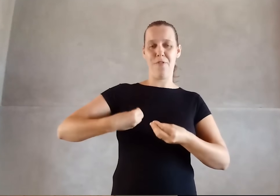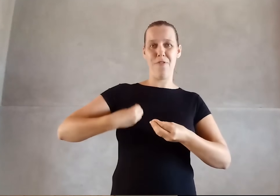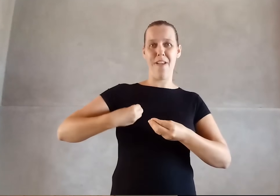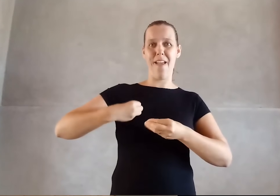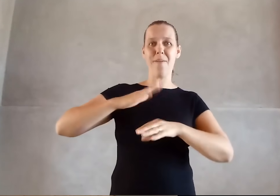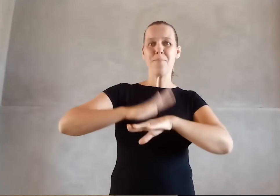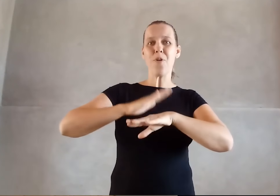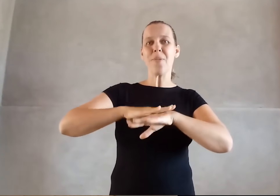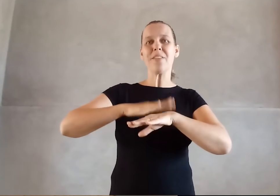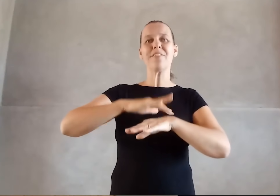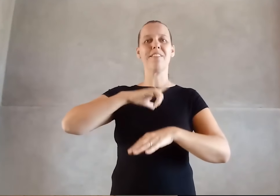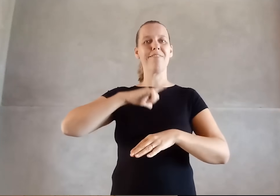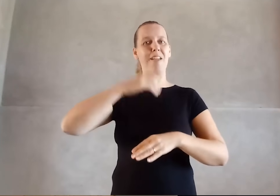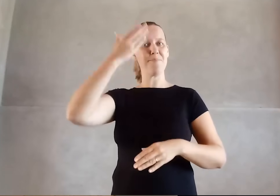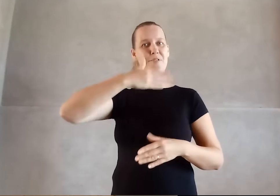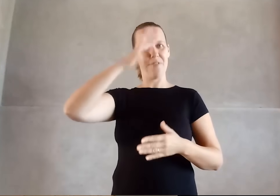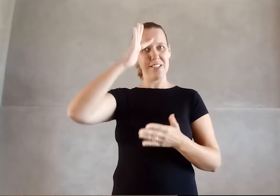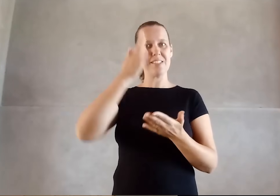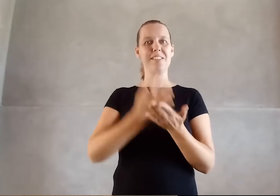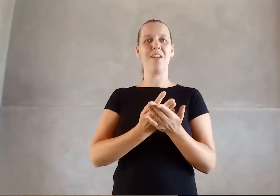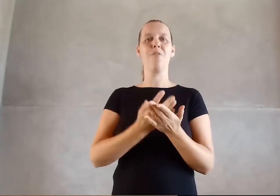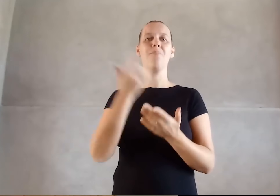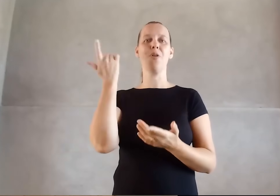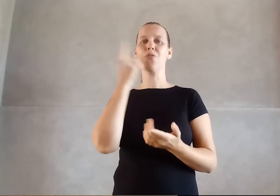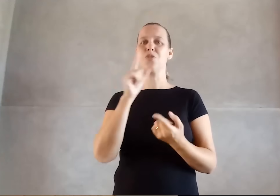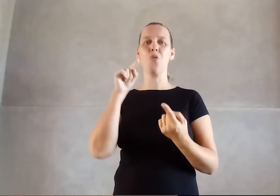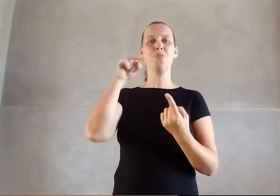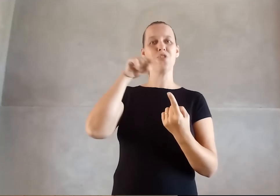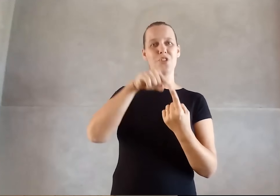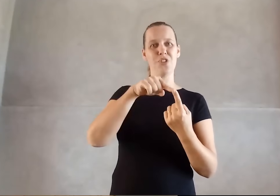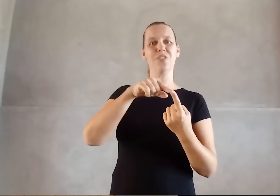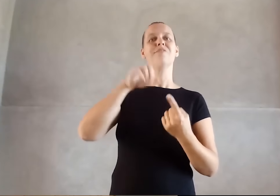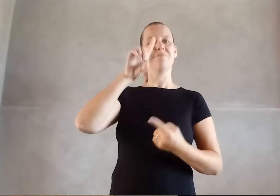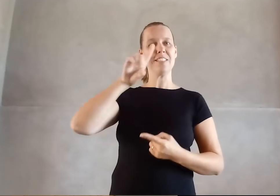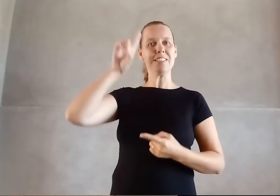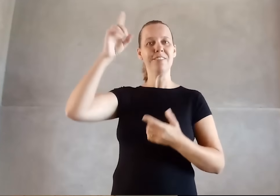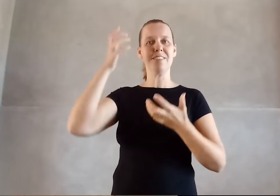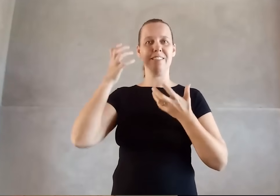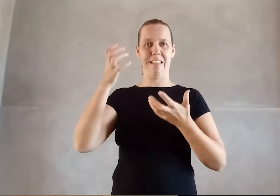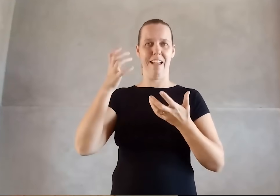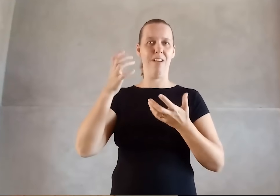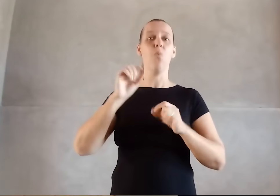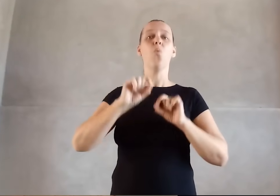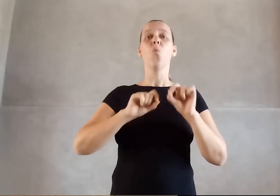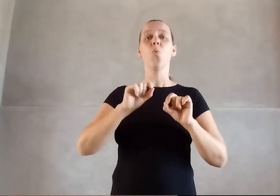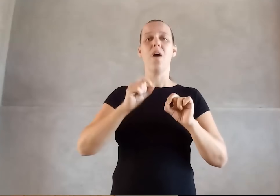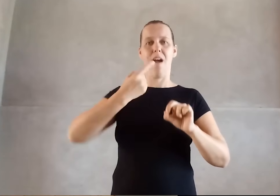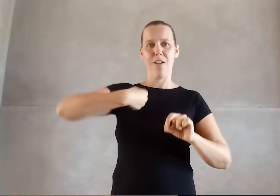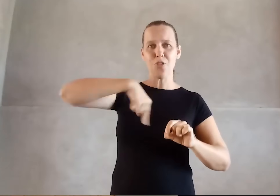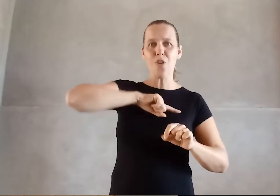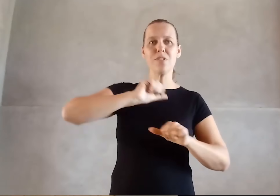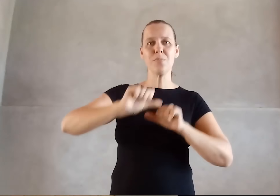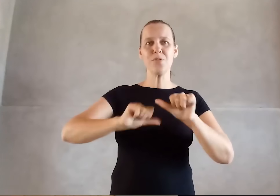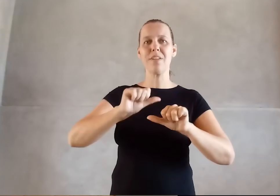aprender os princípios fundamentais, essenciais, para lidarmos com a provação de uma maneira que possa